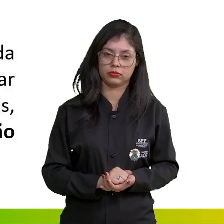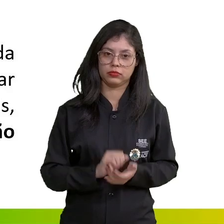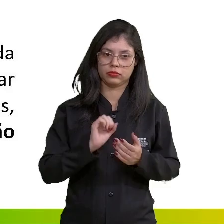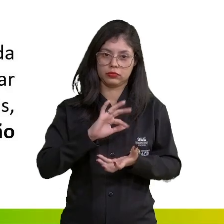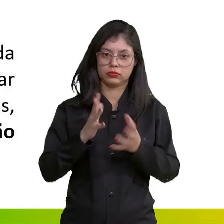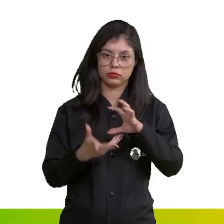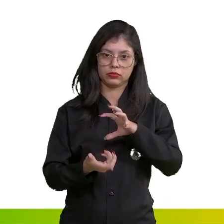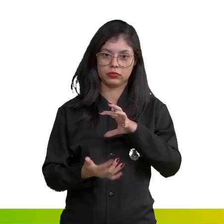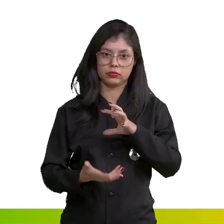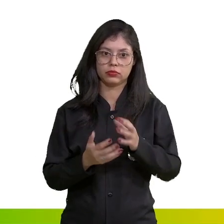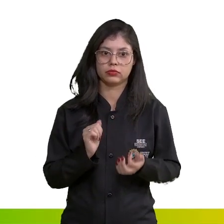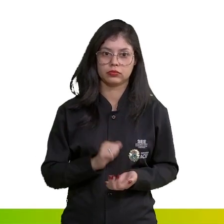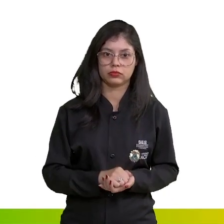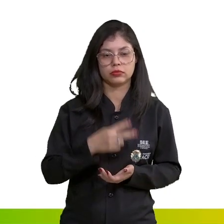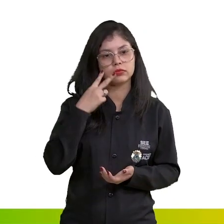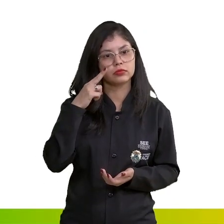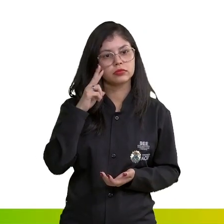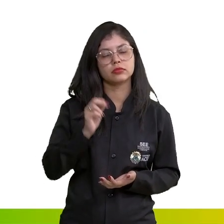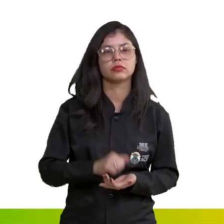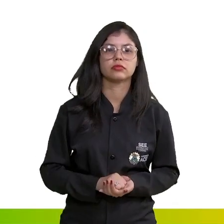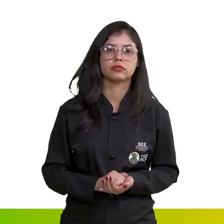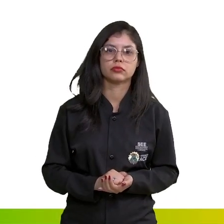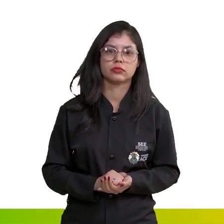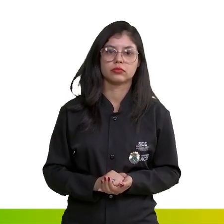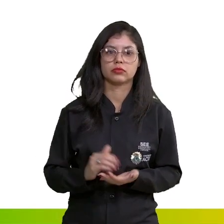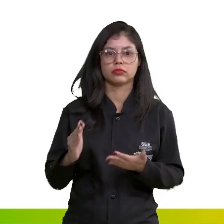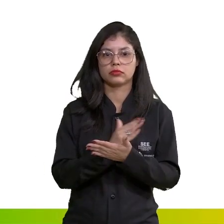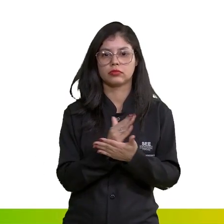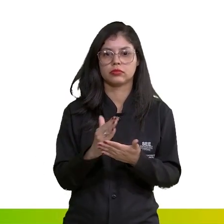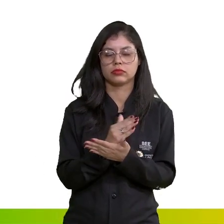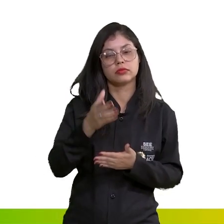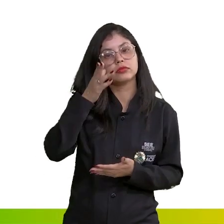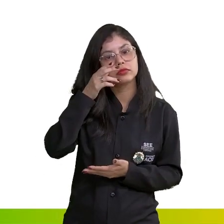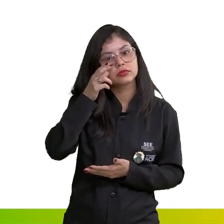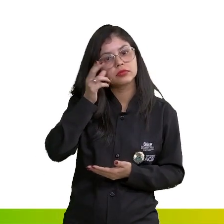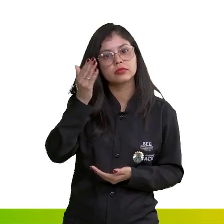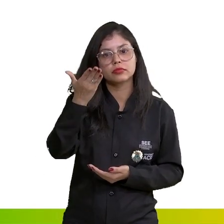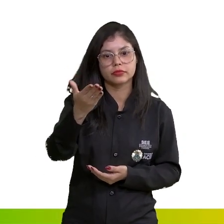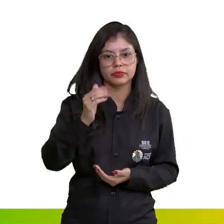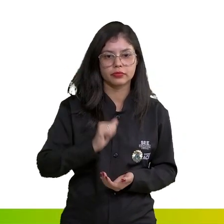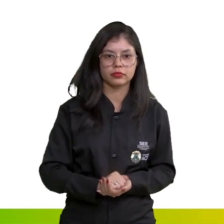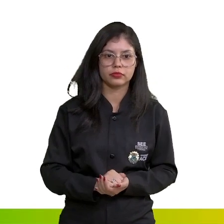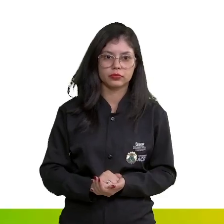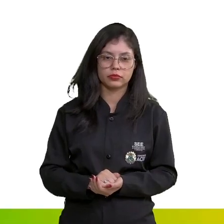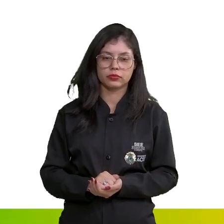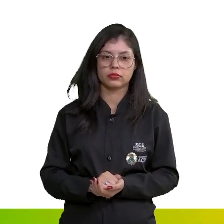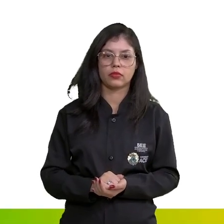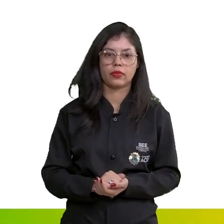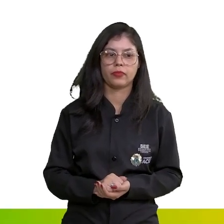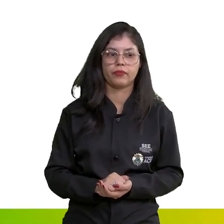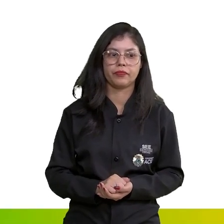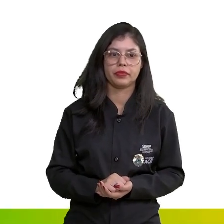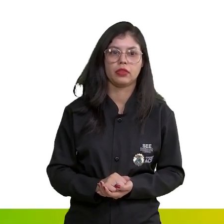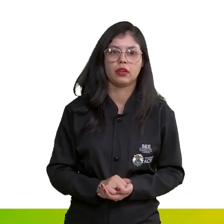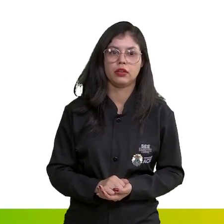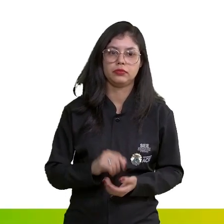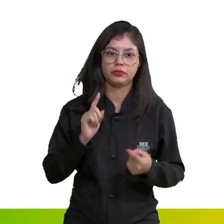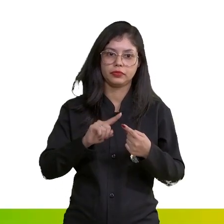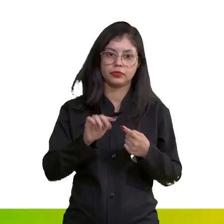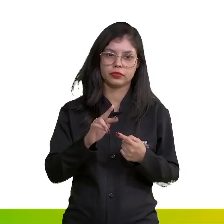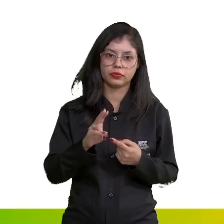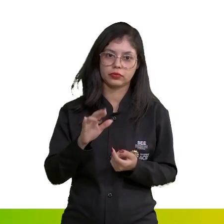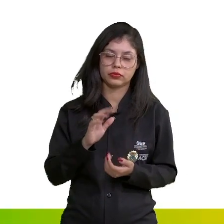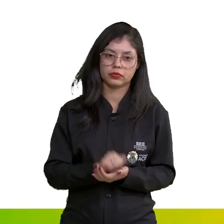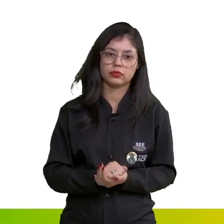efeito estufa, vimos aí as consequências. Trouxe aqui algumas curiosidades para vocês, pessoal, olha só. Vênus,